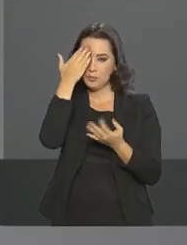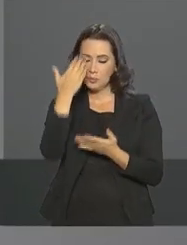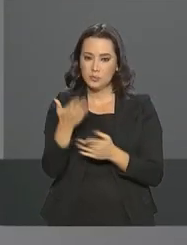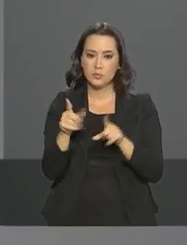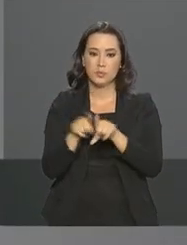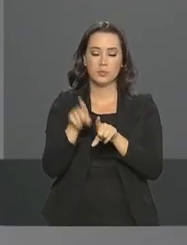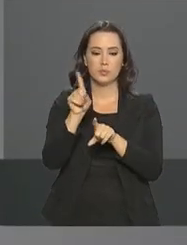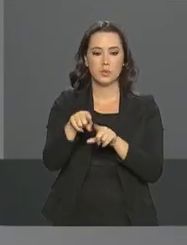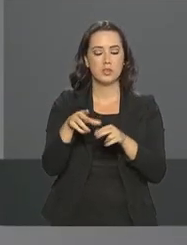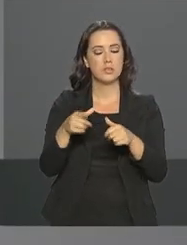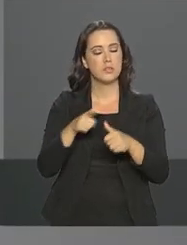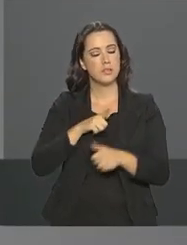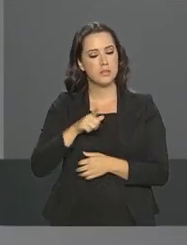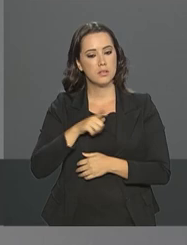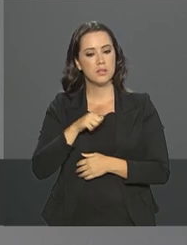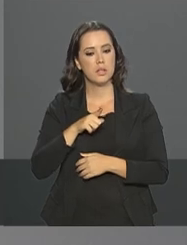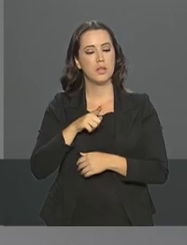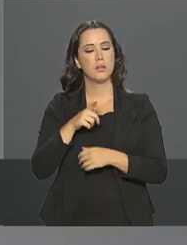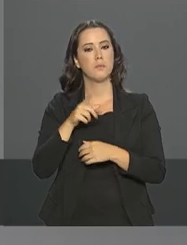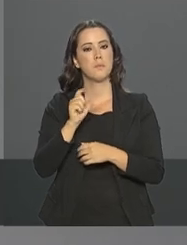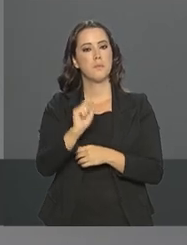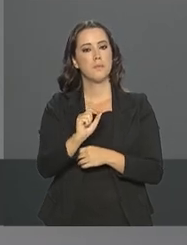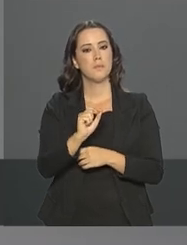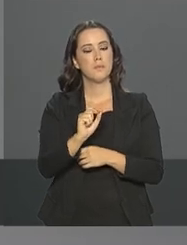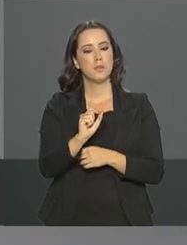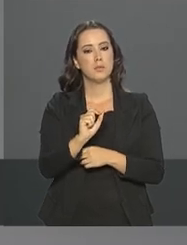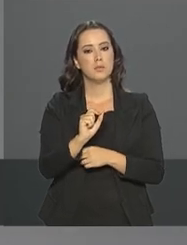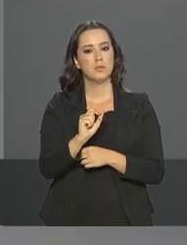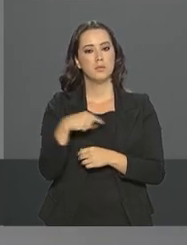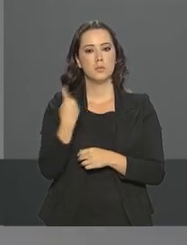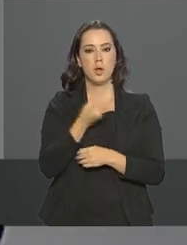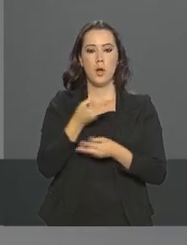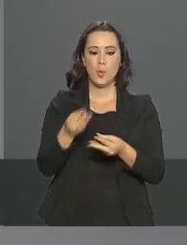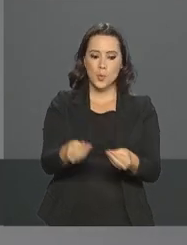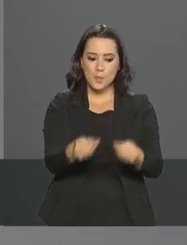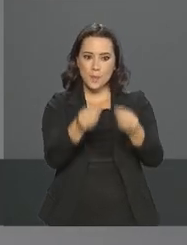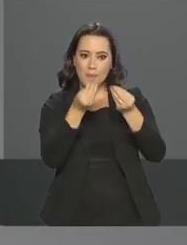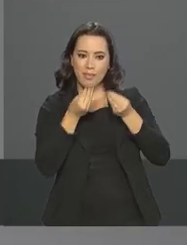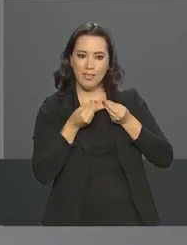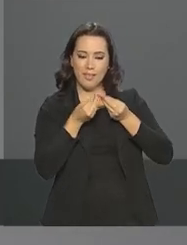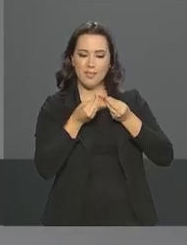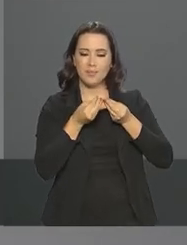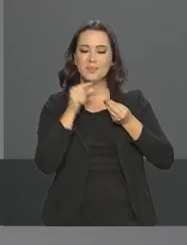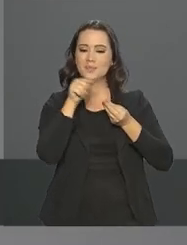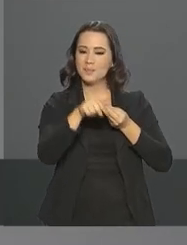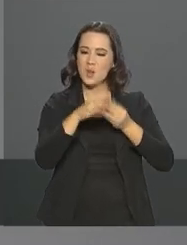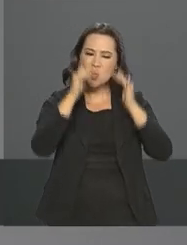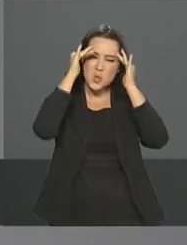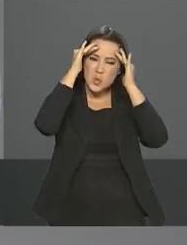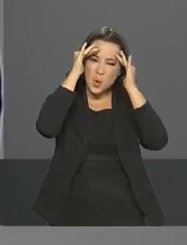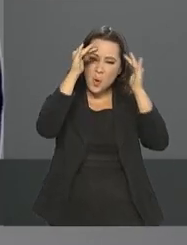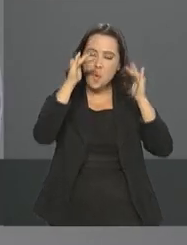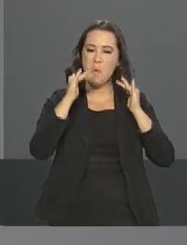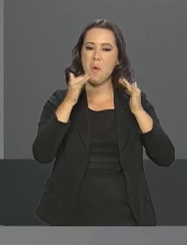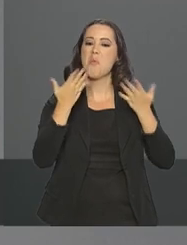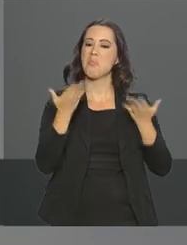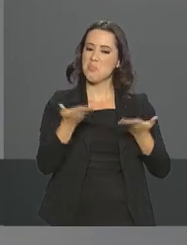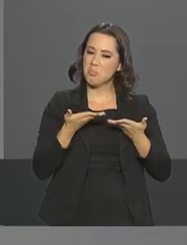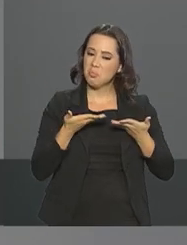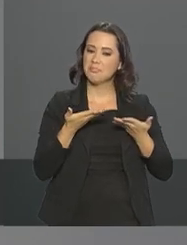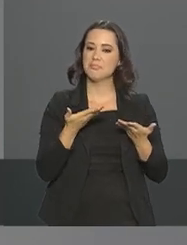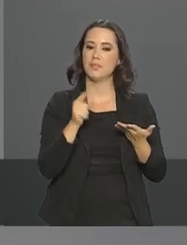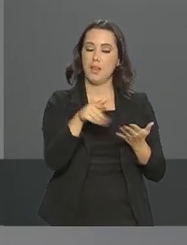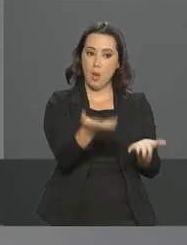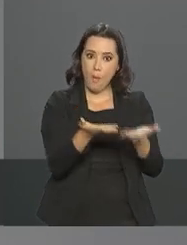tiveram ao outorgar me esta honraria que eu